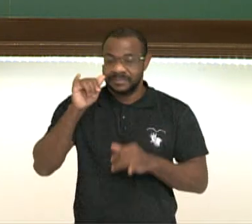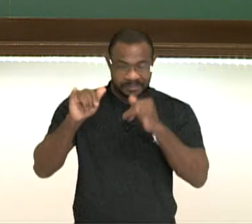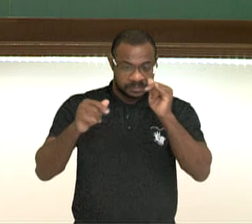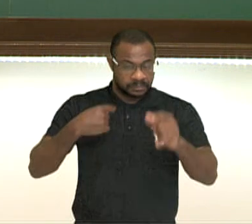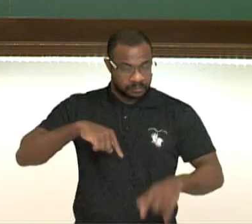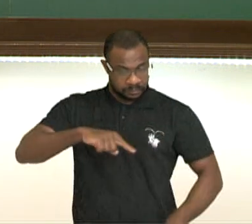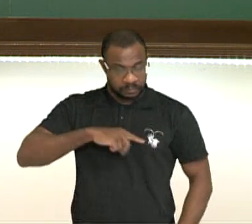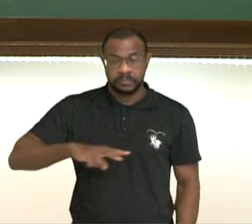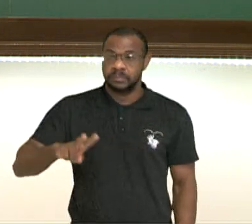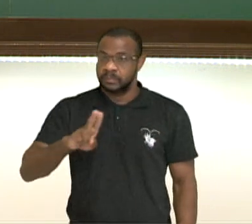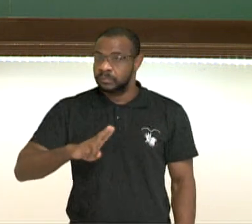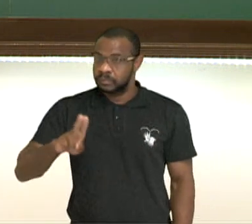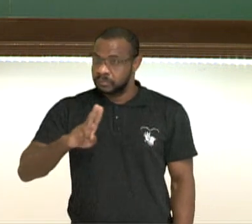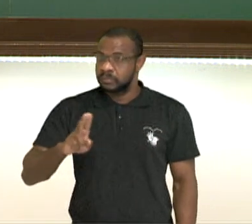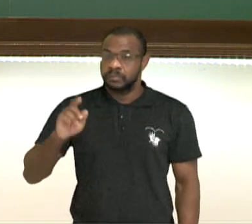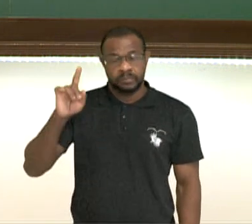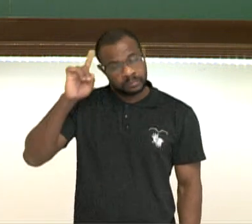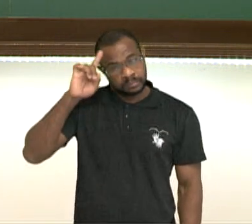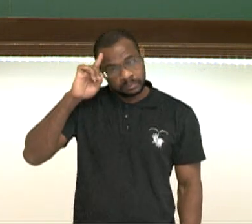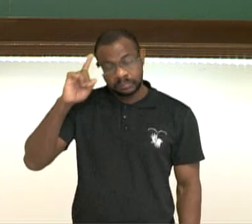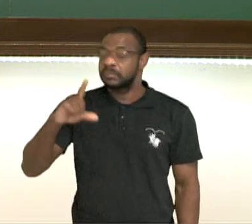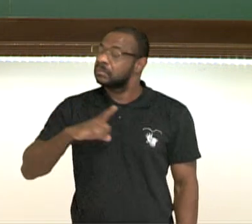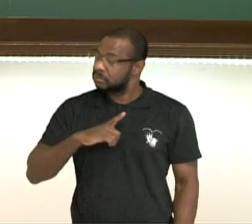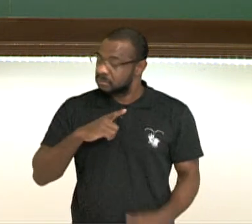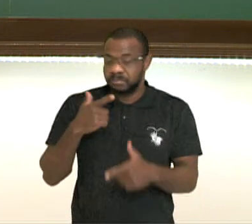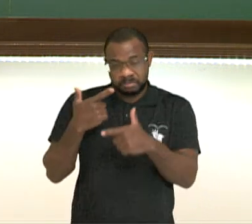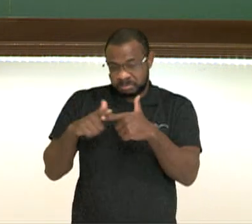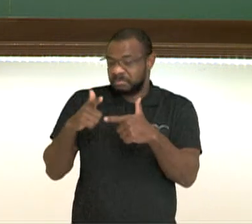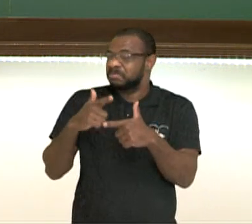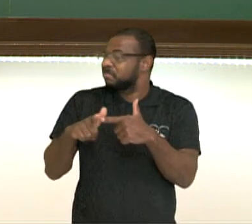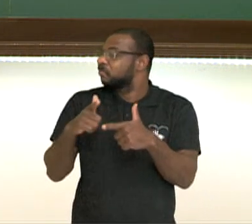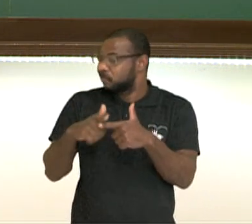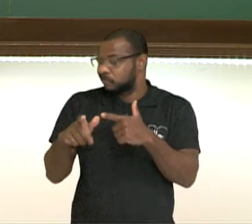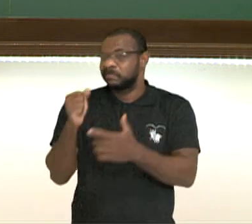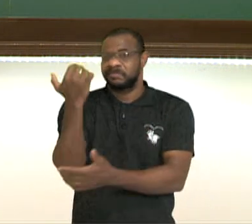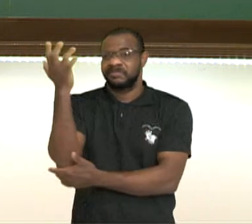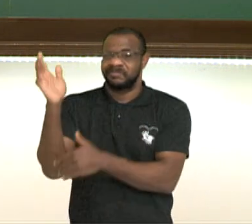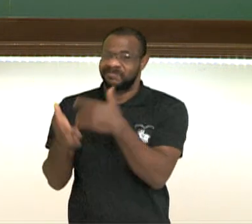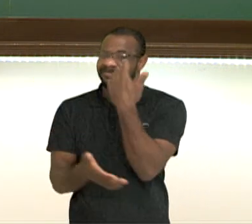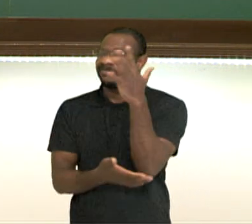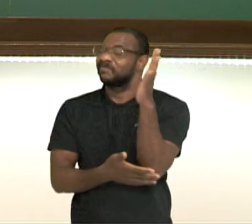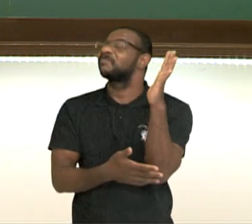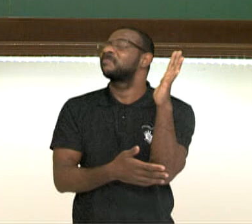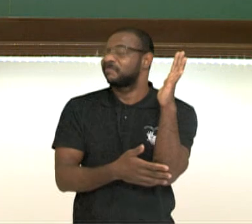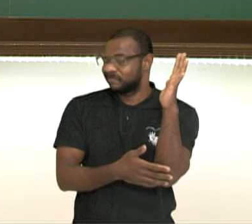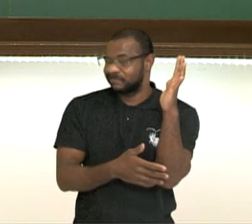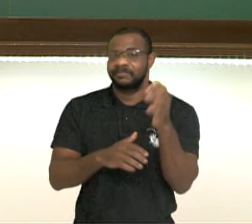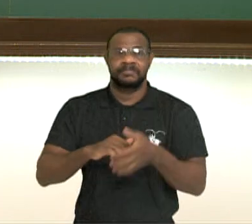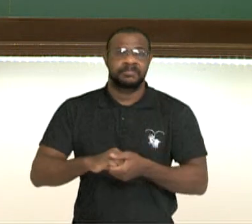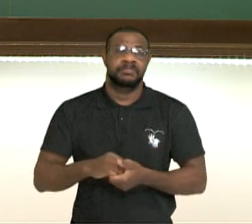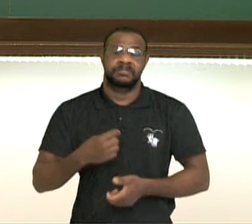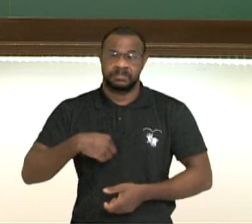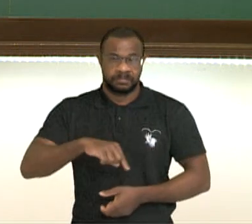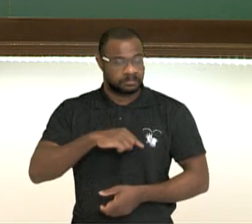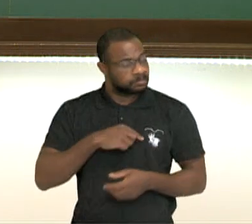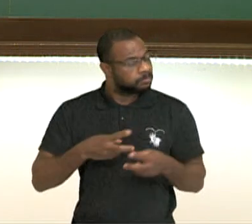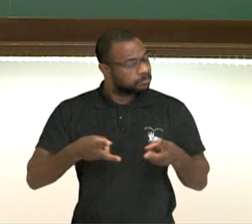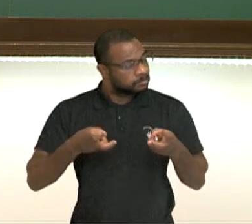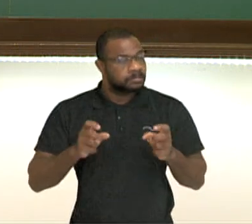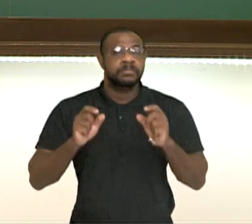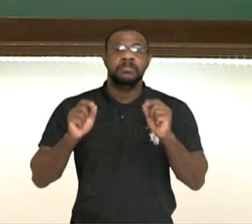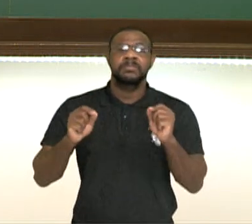cotidiano, elas causam impactos ao meio natural. Então a gente vai perceber que, em função